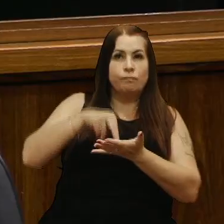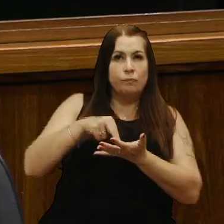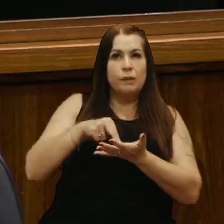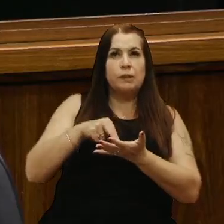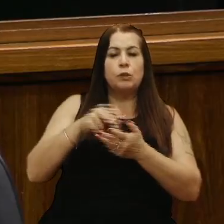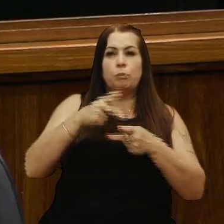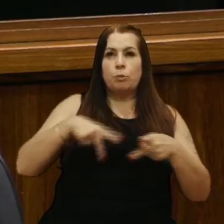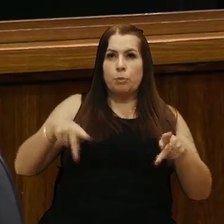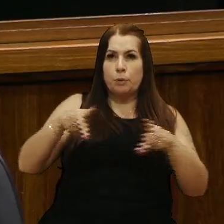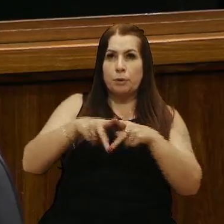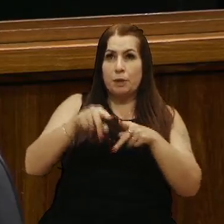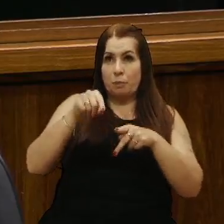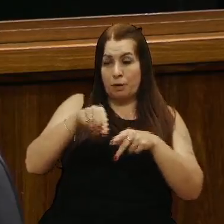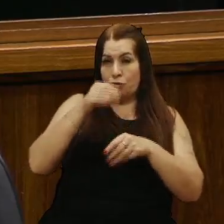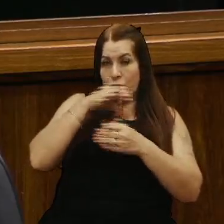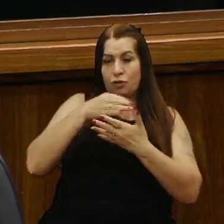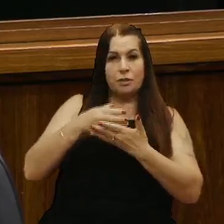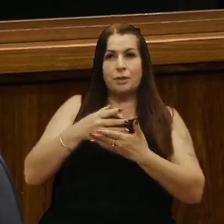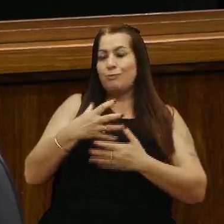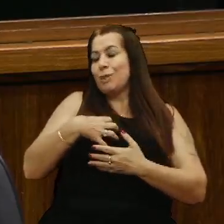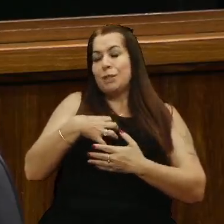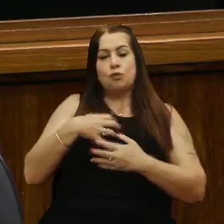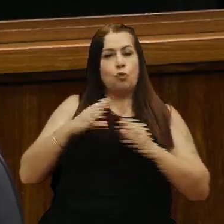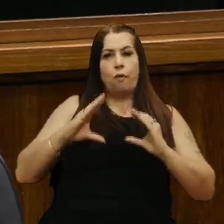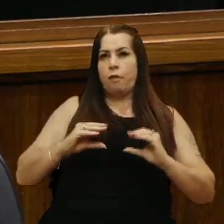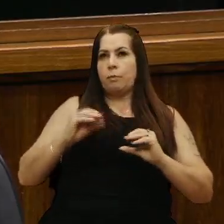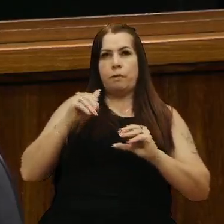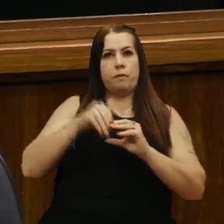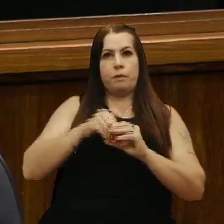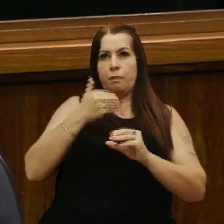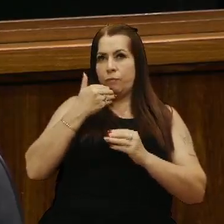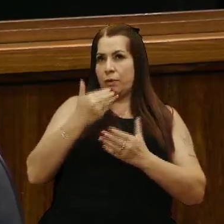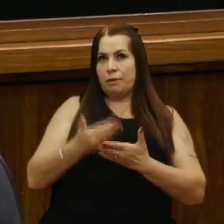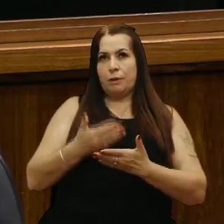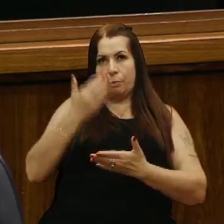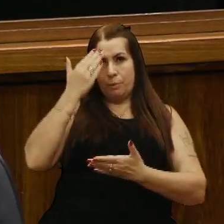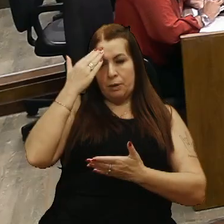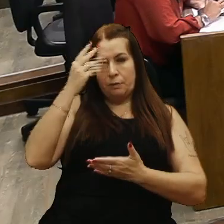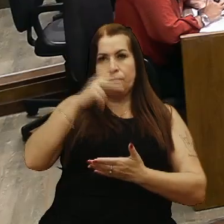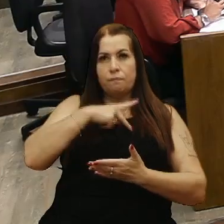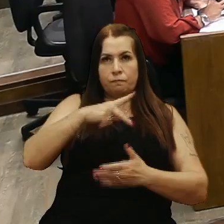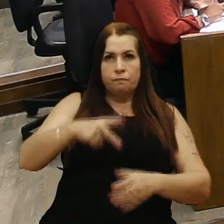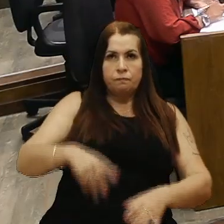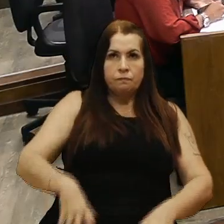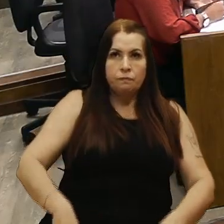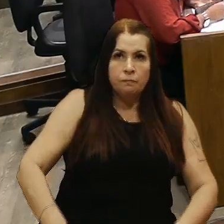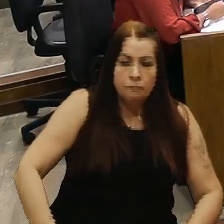população caxiense, eu não me sinto confortável para votar favorável. Obrigada, senhor presidente.